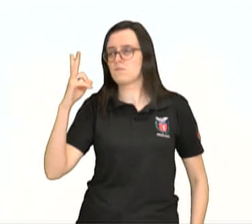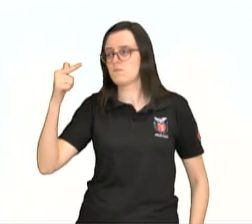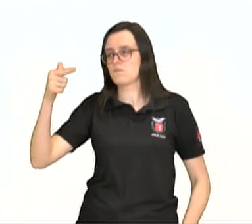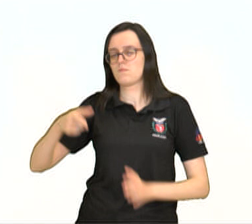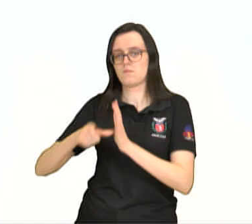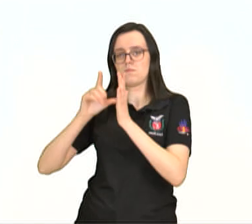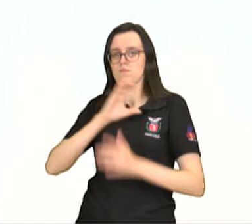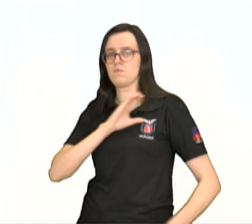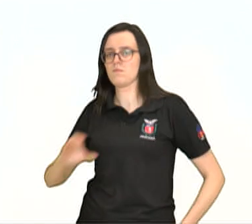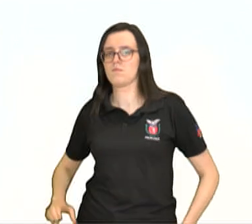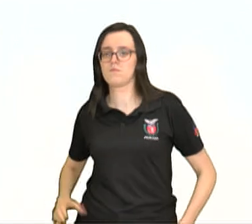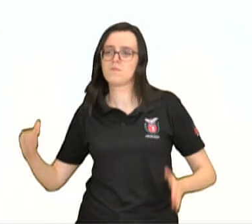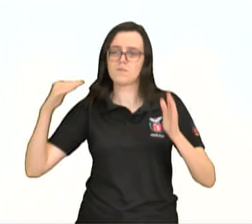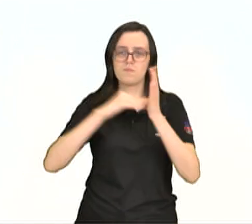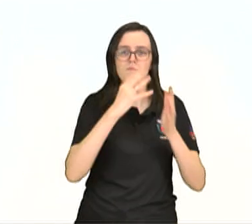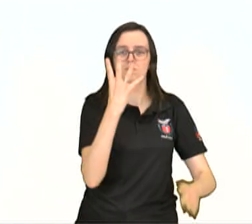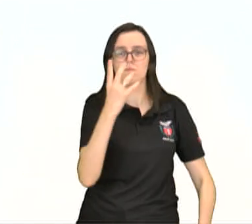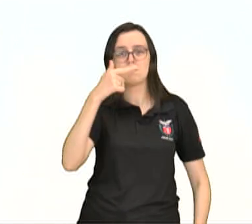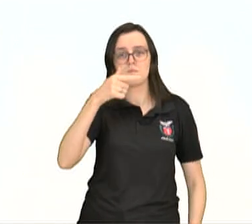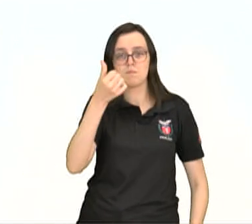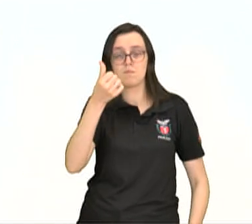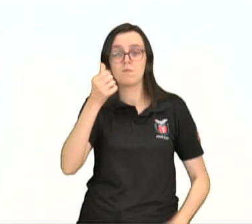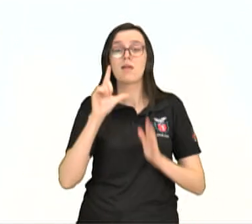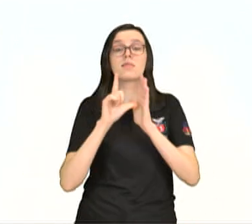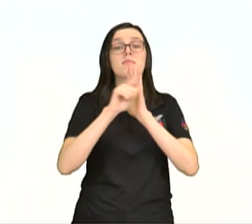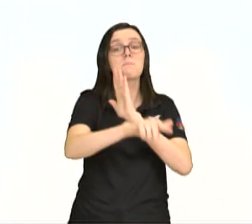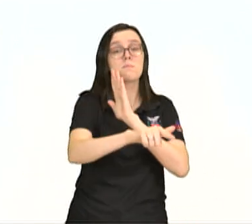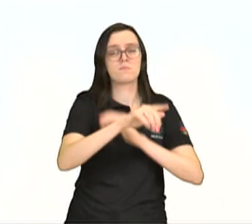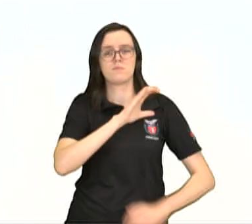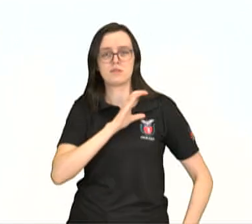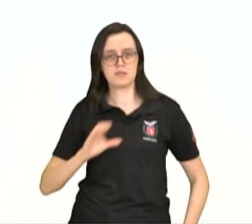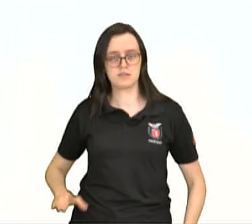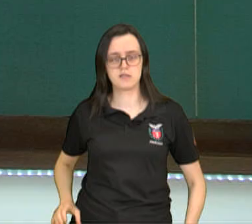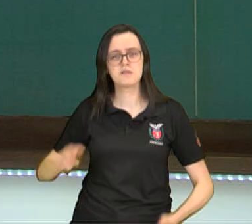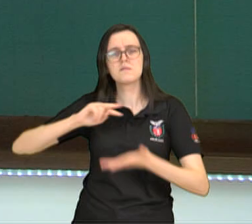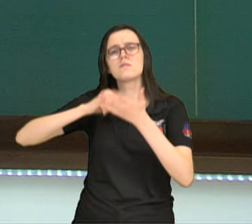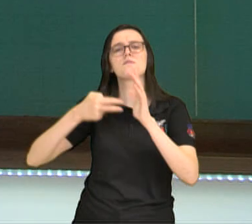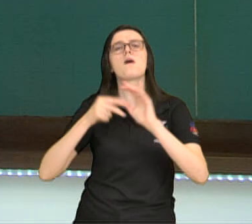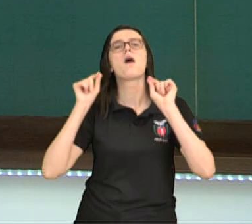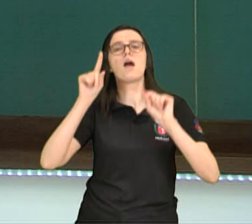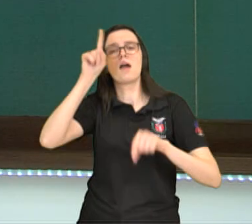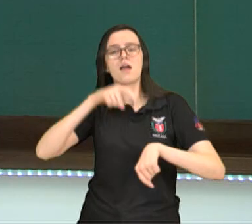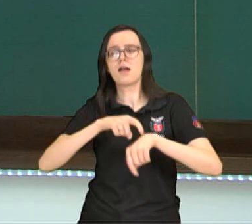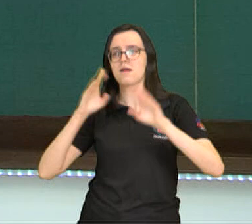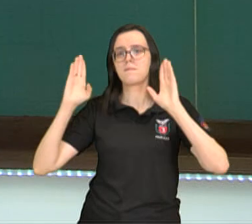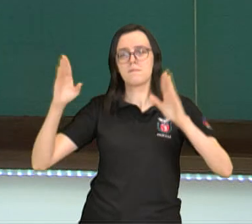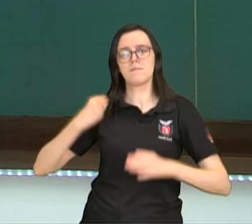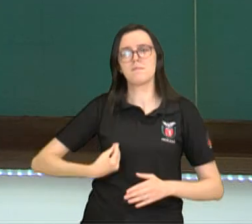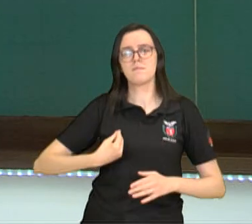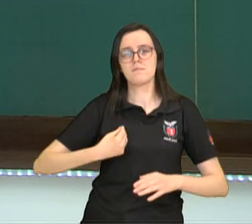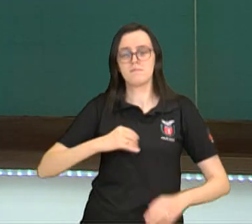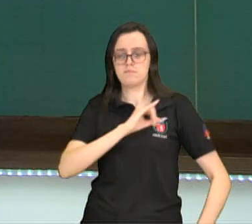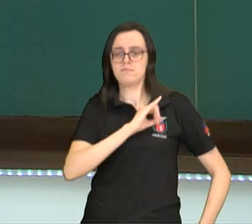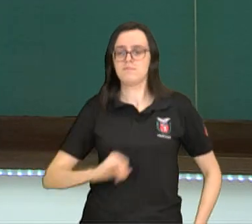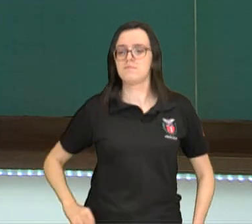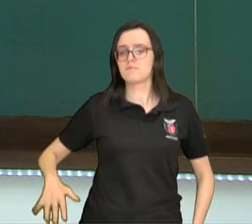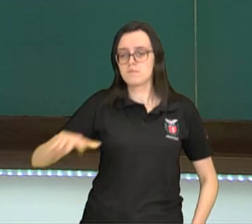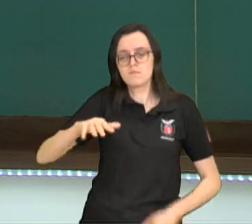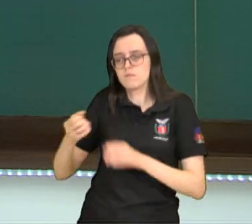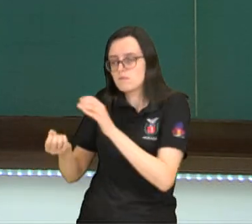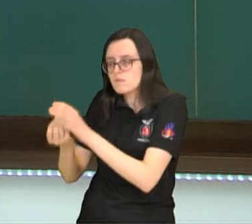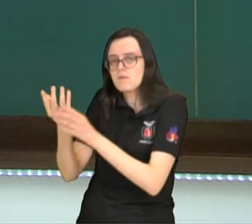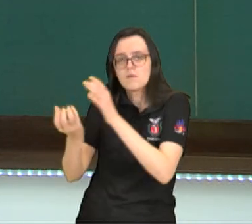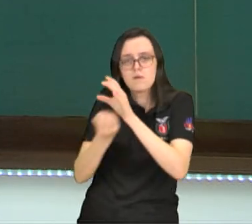a 476 depois de Cristo. Ou seja, vai ser no período do Império que a gente vai ter o